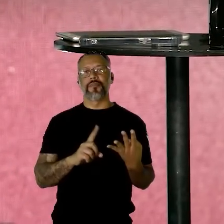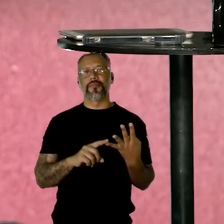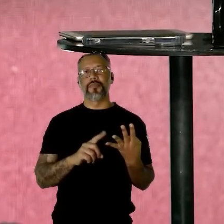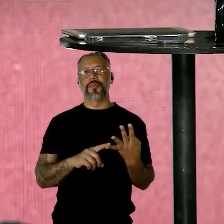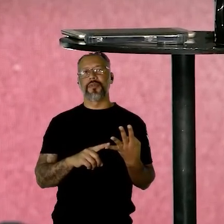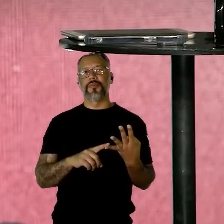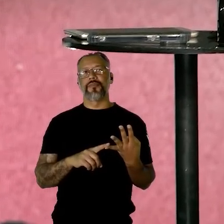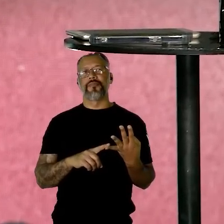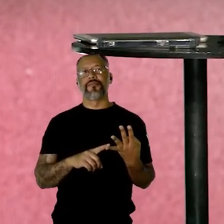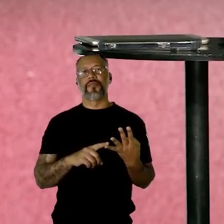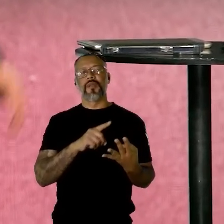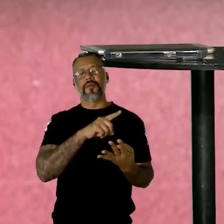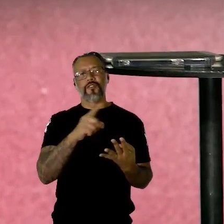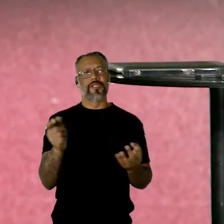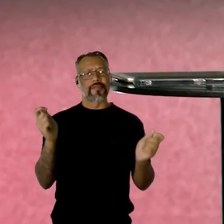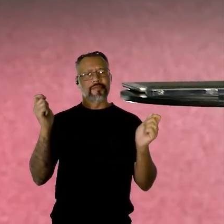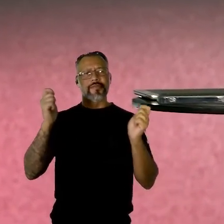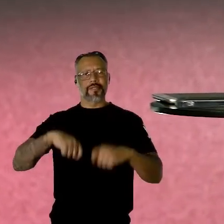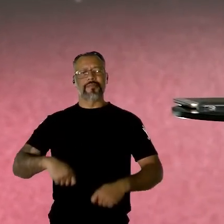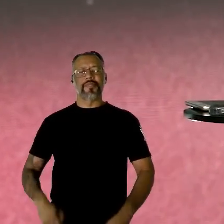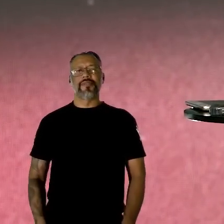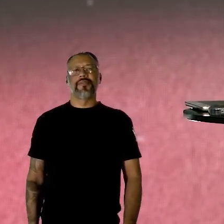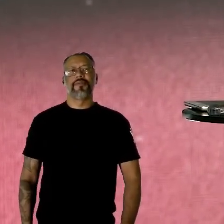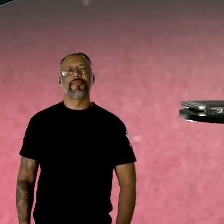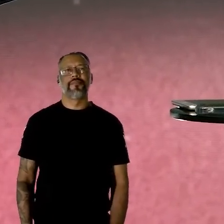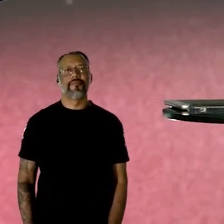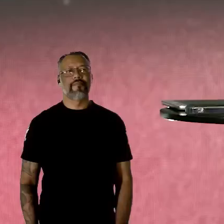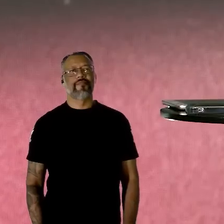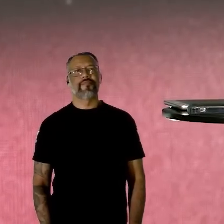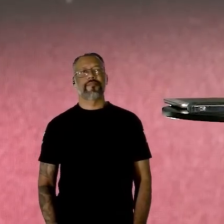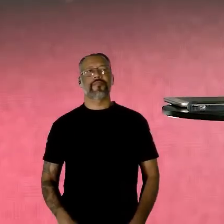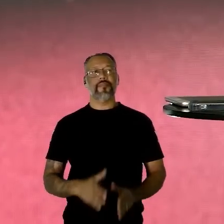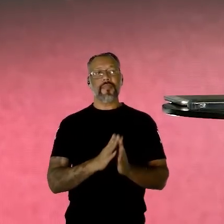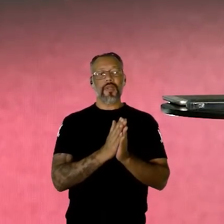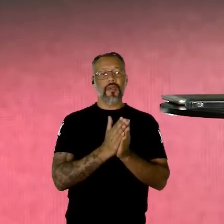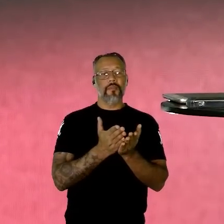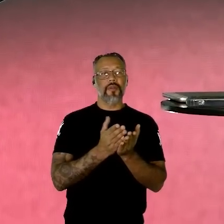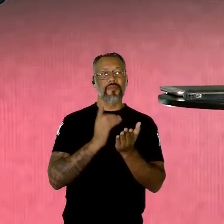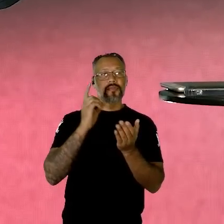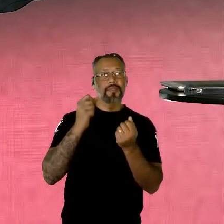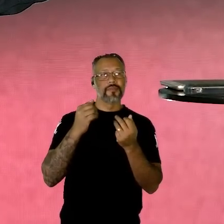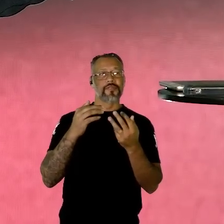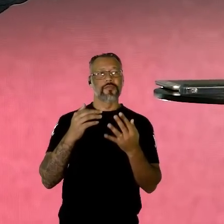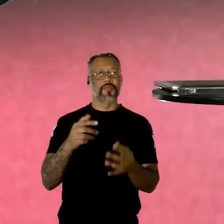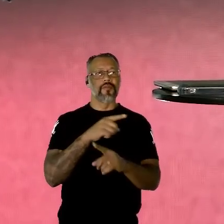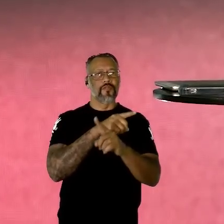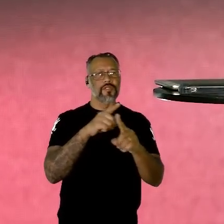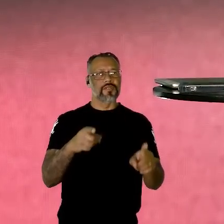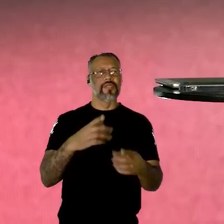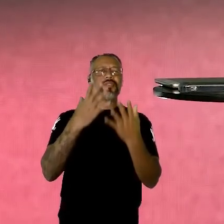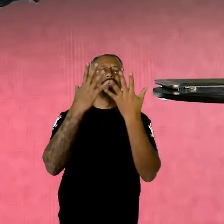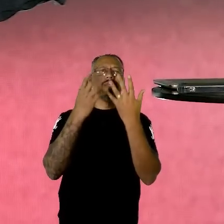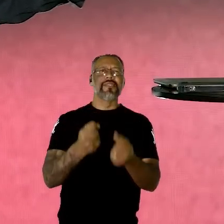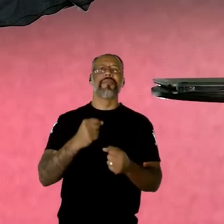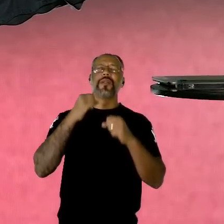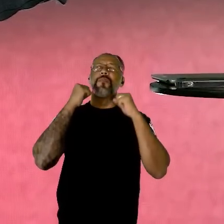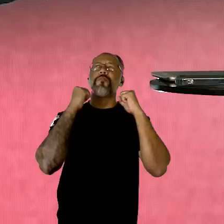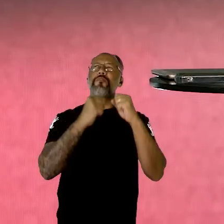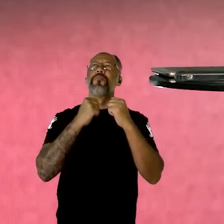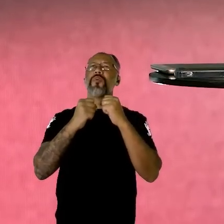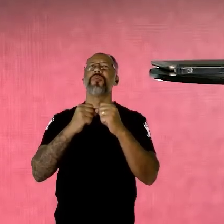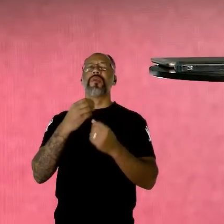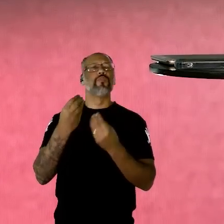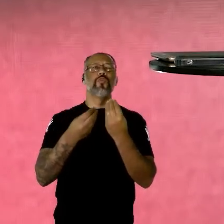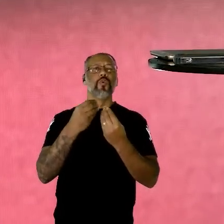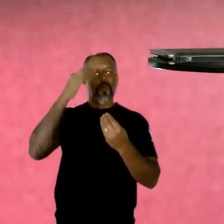capacitação 8 levanta as mãos mas receberão poder quando o